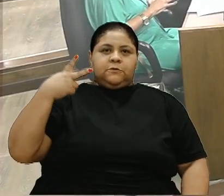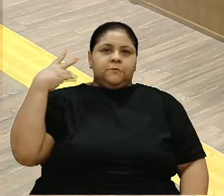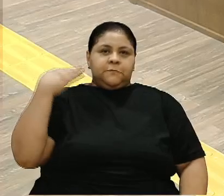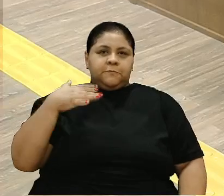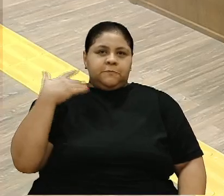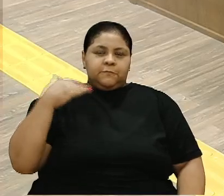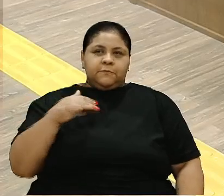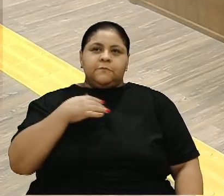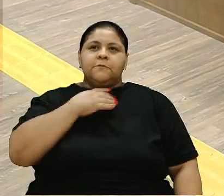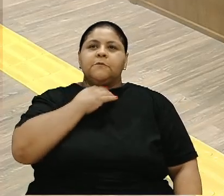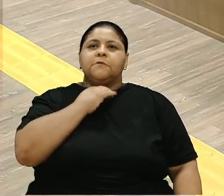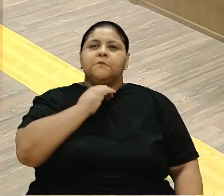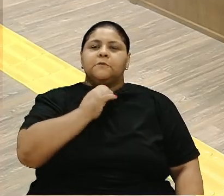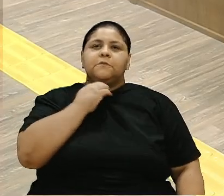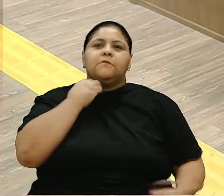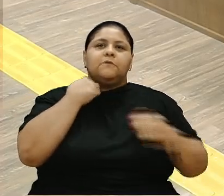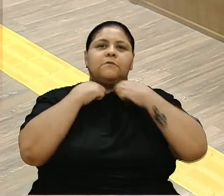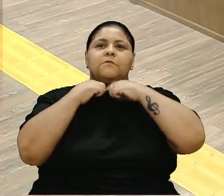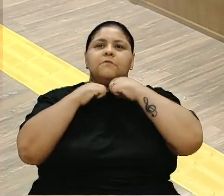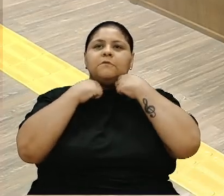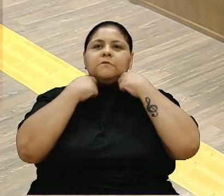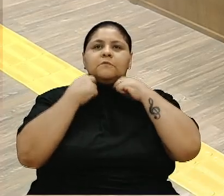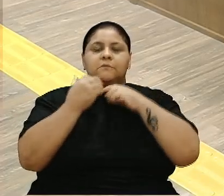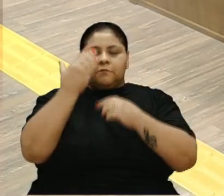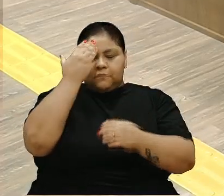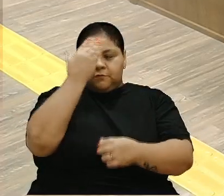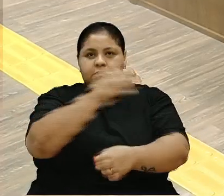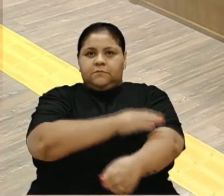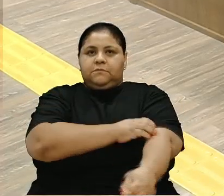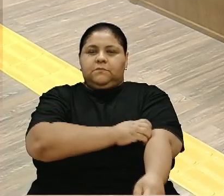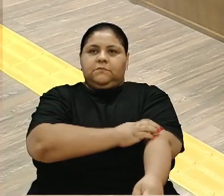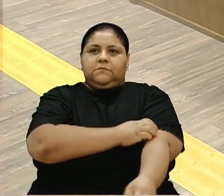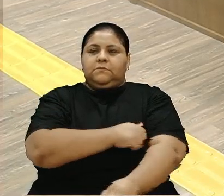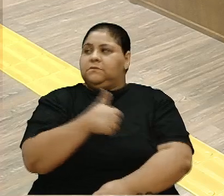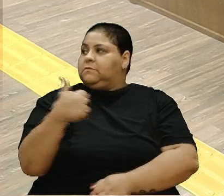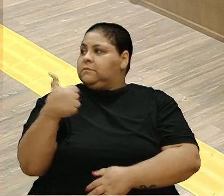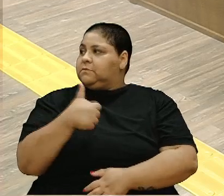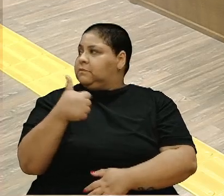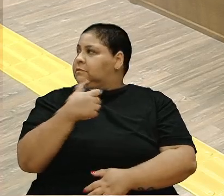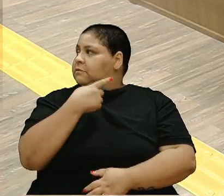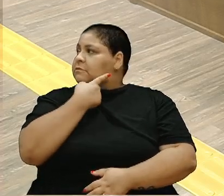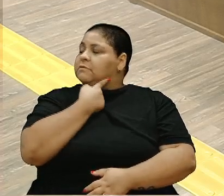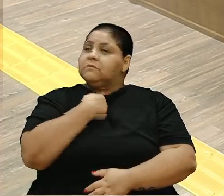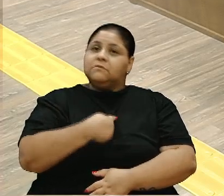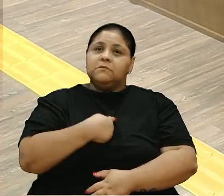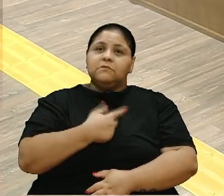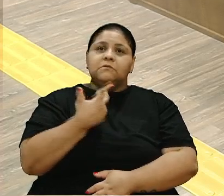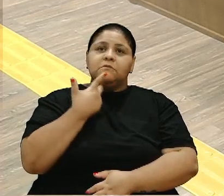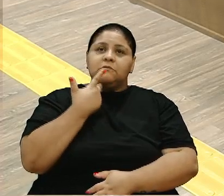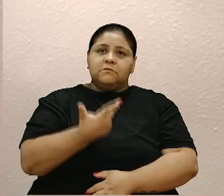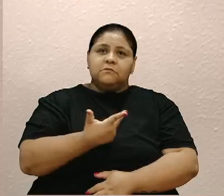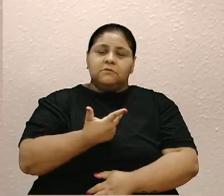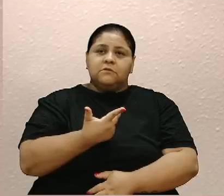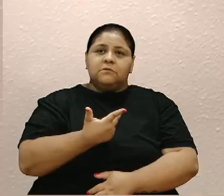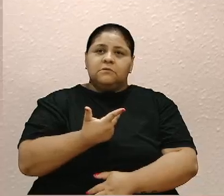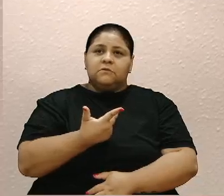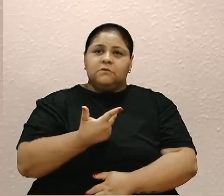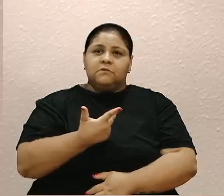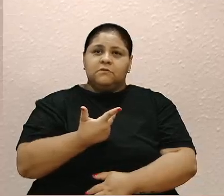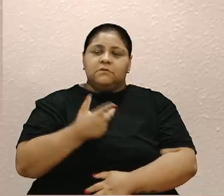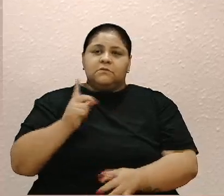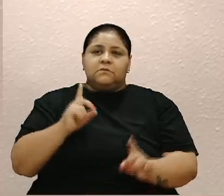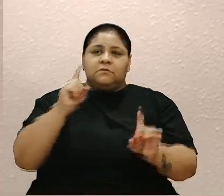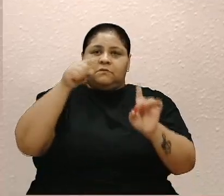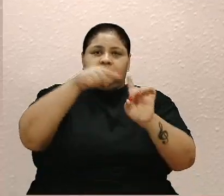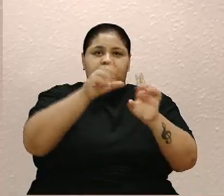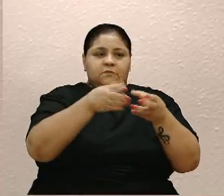Para a declaração de voto. Obrigada, presidente. Primeiramente, gostaria de dizer que um dos objetivos